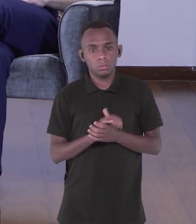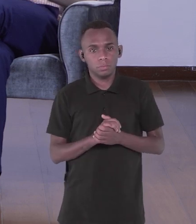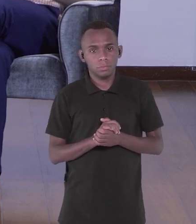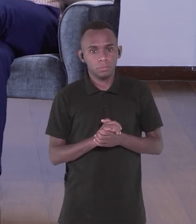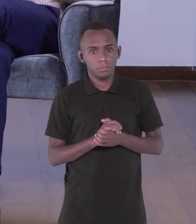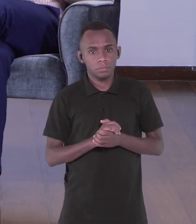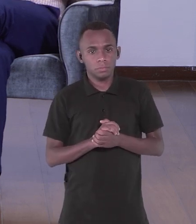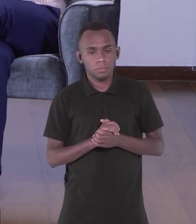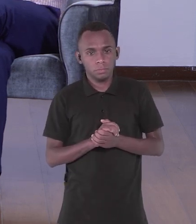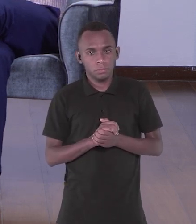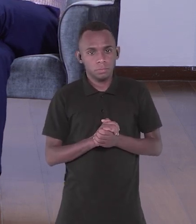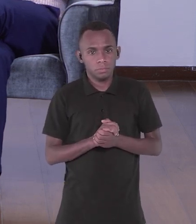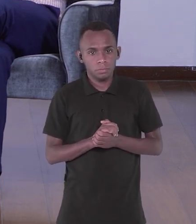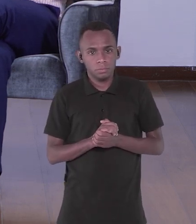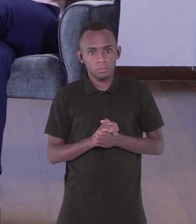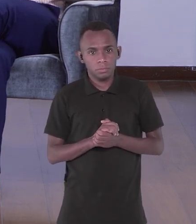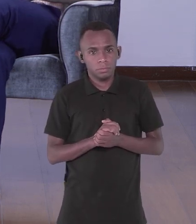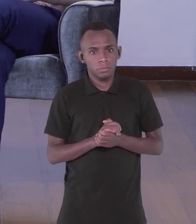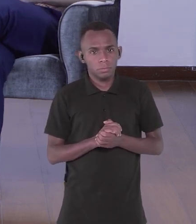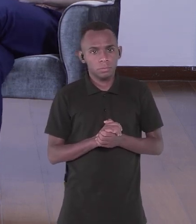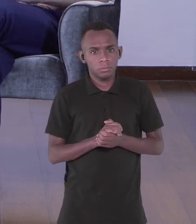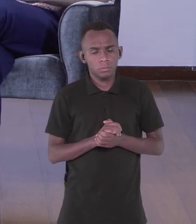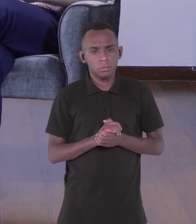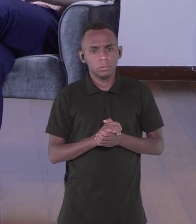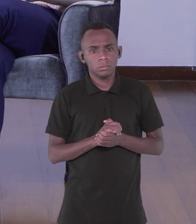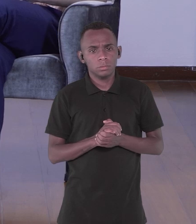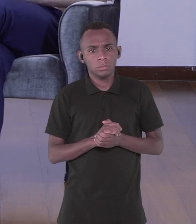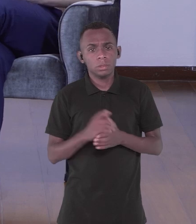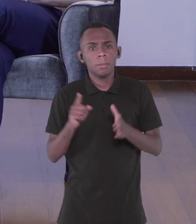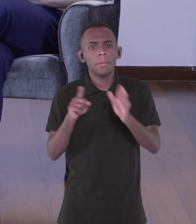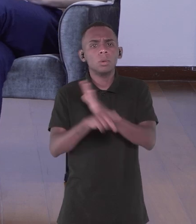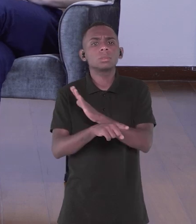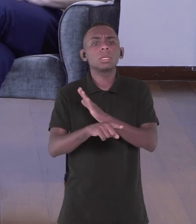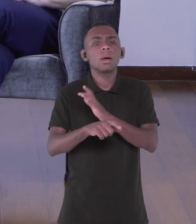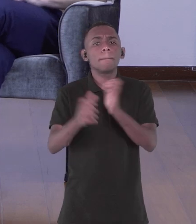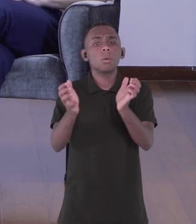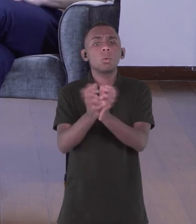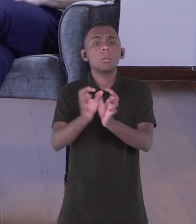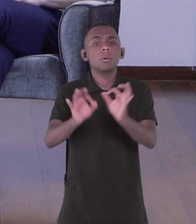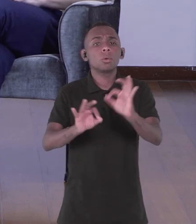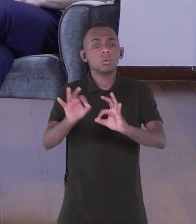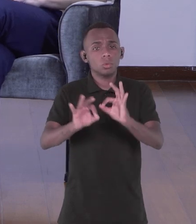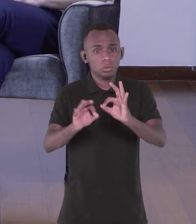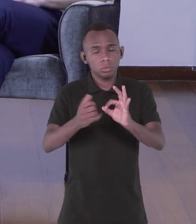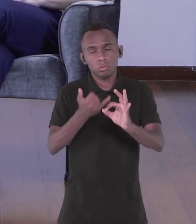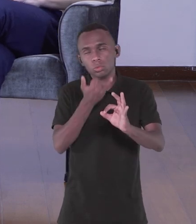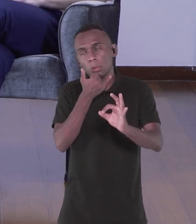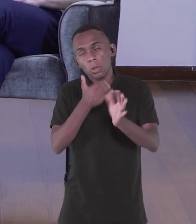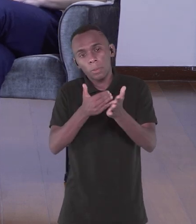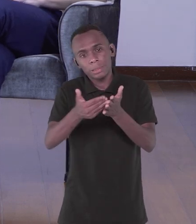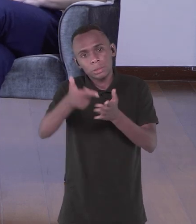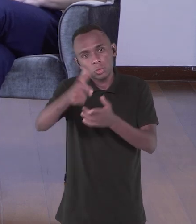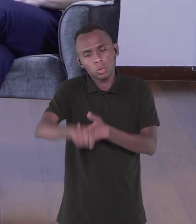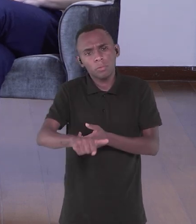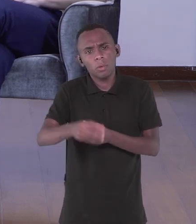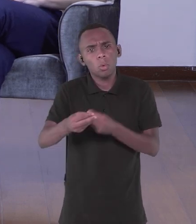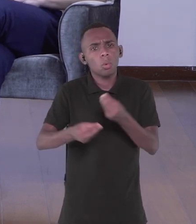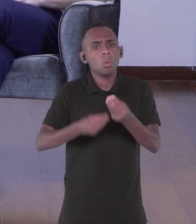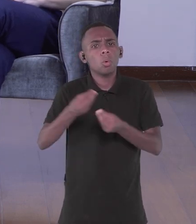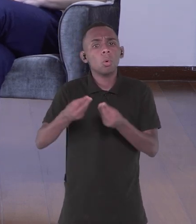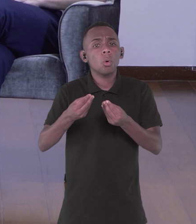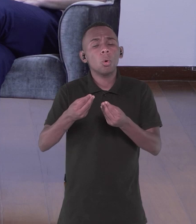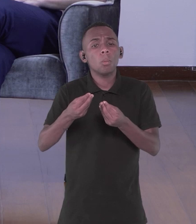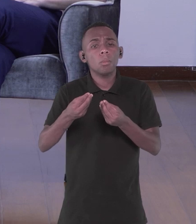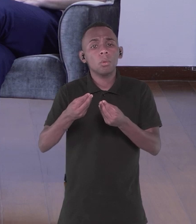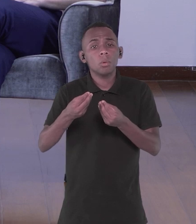Luiz? Deixa eu só perguntar para o pessoal da técnica. Desculpa, estou começando de novo, né? Como é que a gente vai fazer,